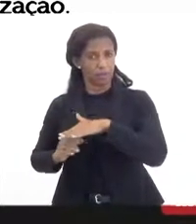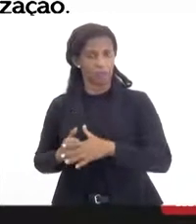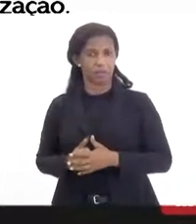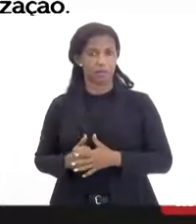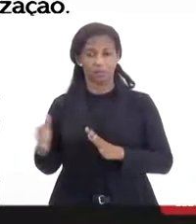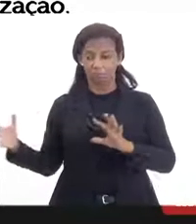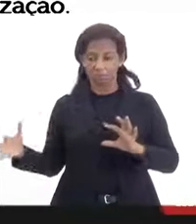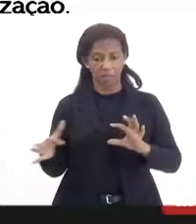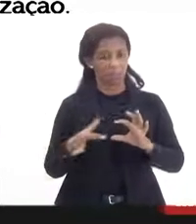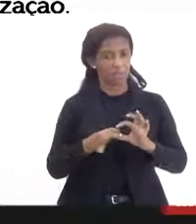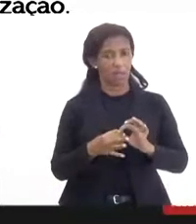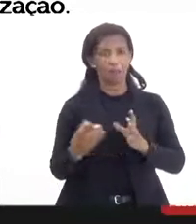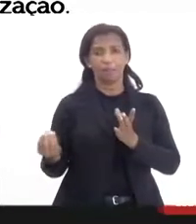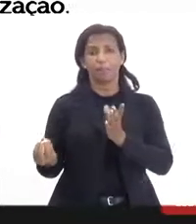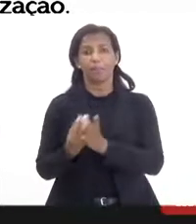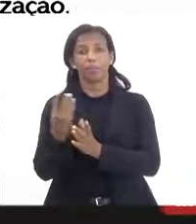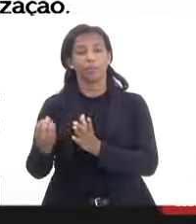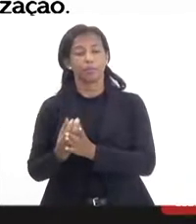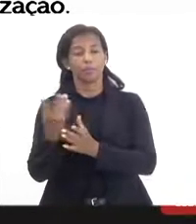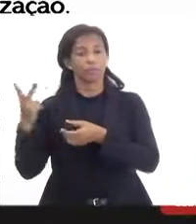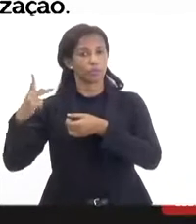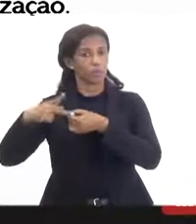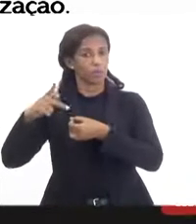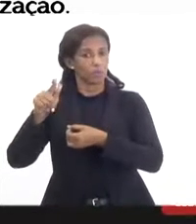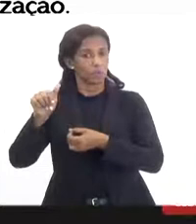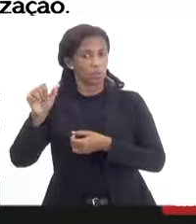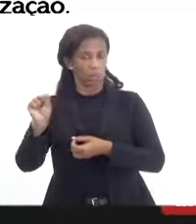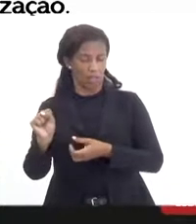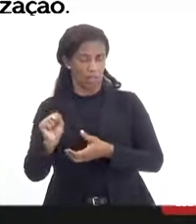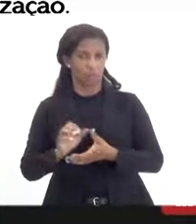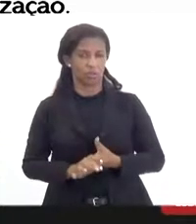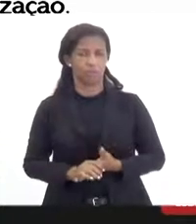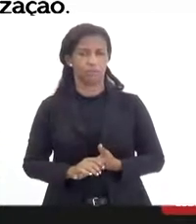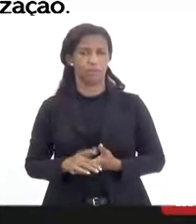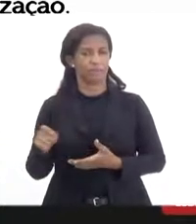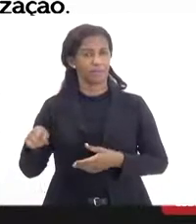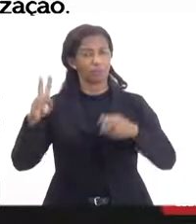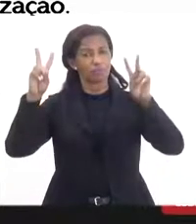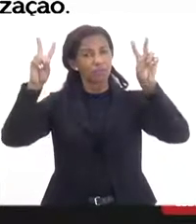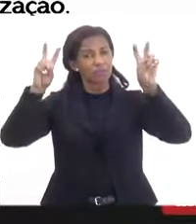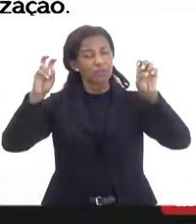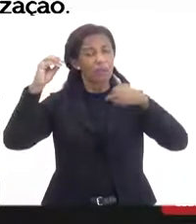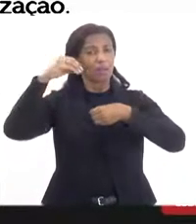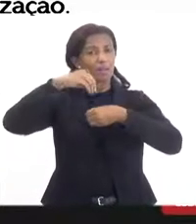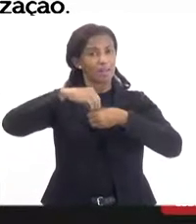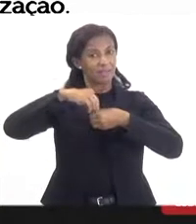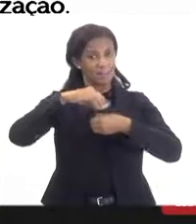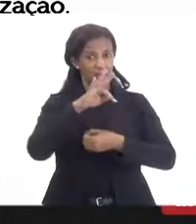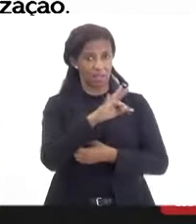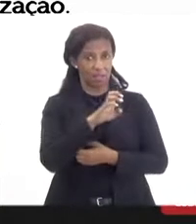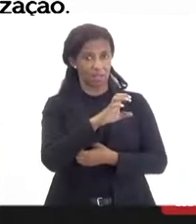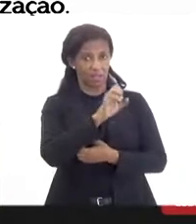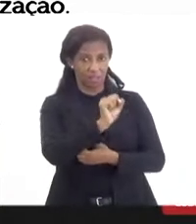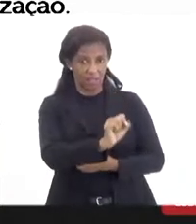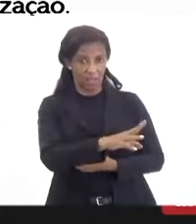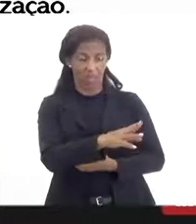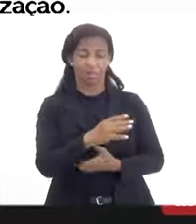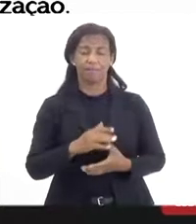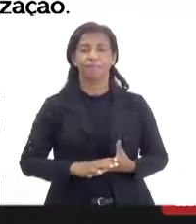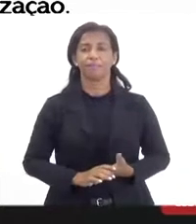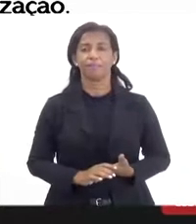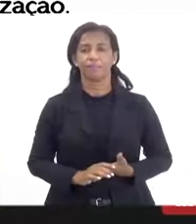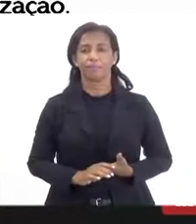intimamente ligados à produção de petróleo e gás. Esse é um tema dentro dessa tese, podemos chamar de uma subtese,